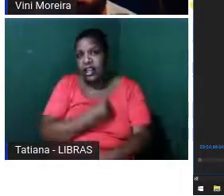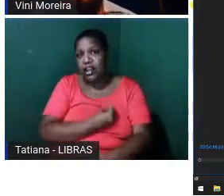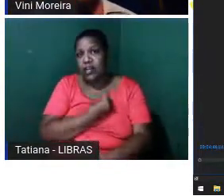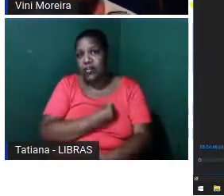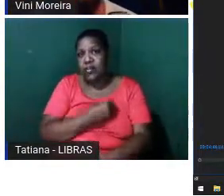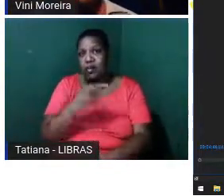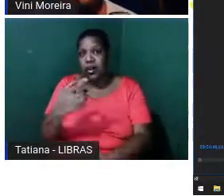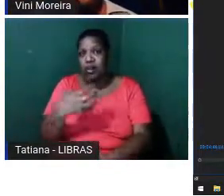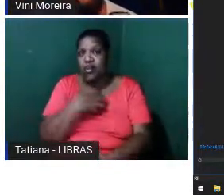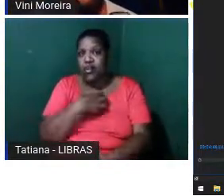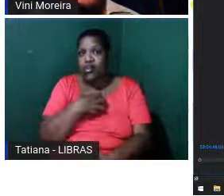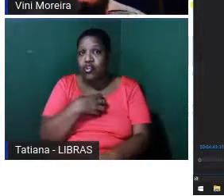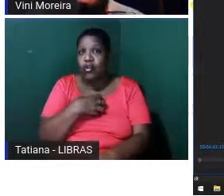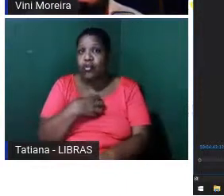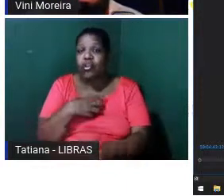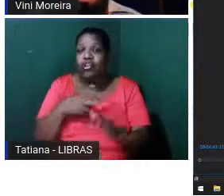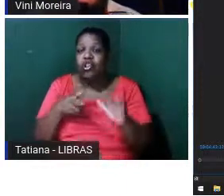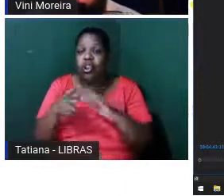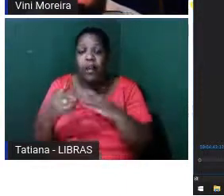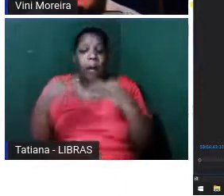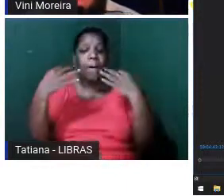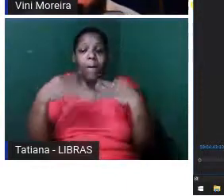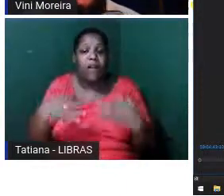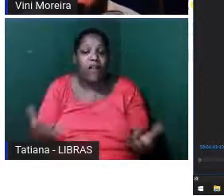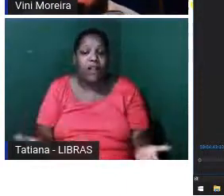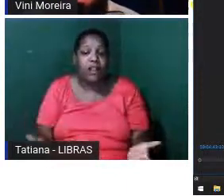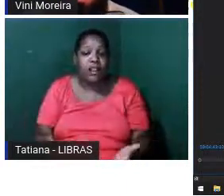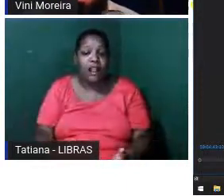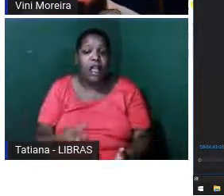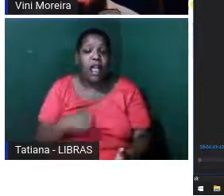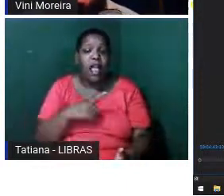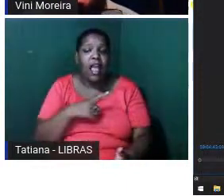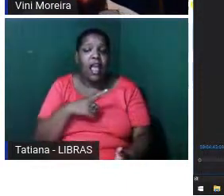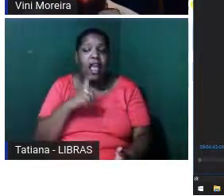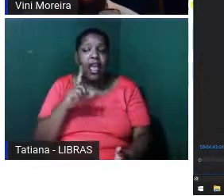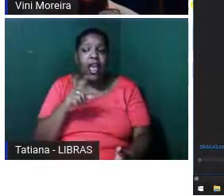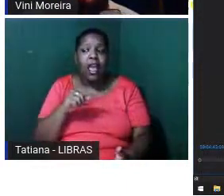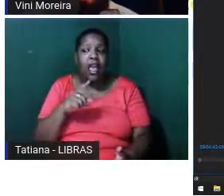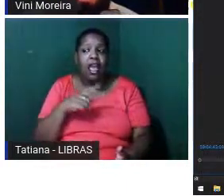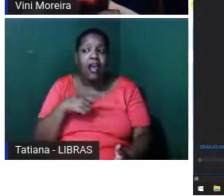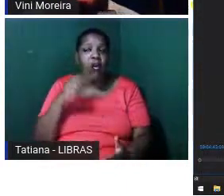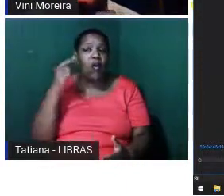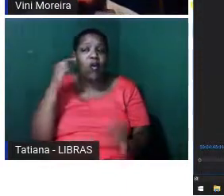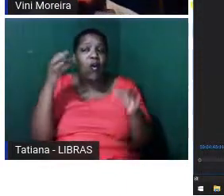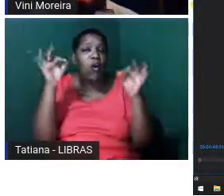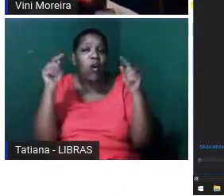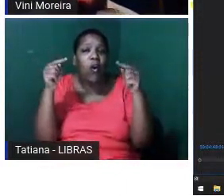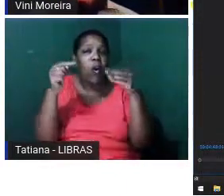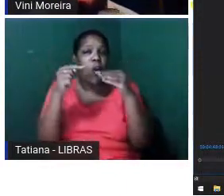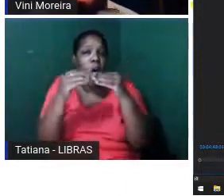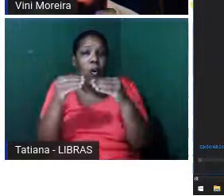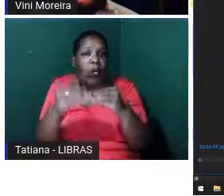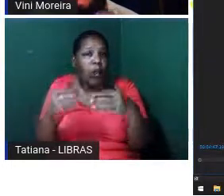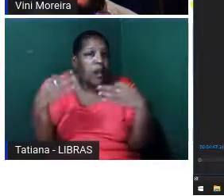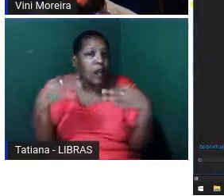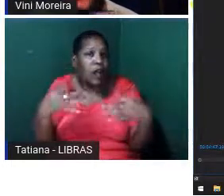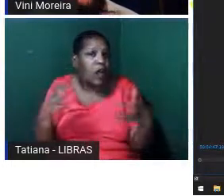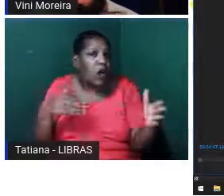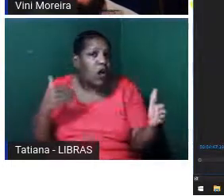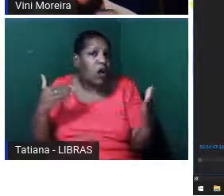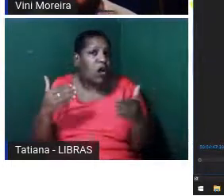é um tipo de edição perfeita é super combina completamente com